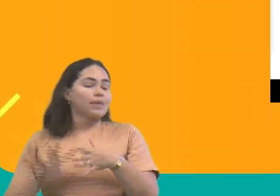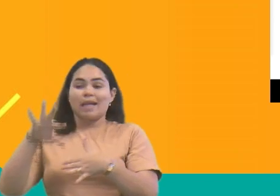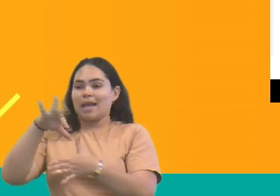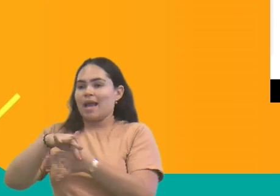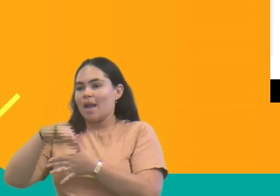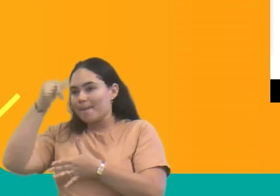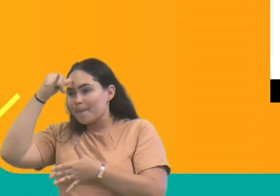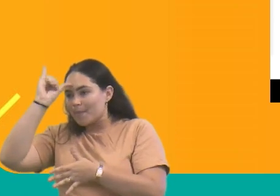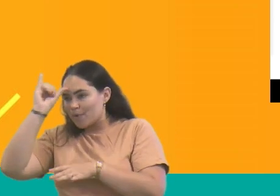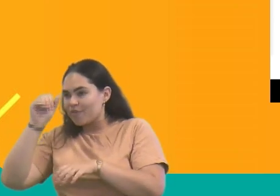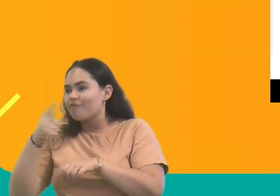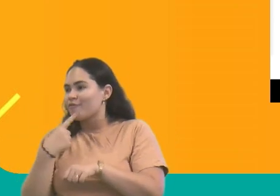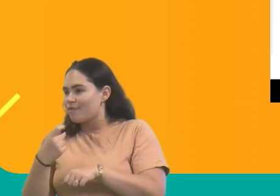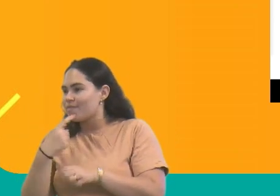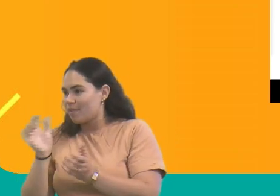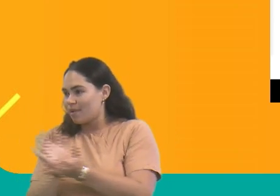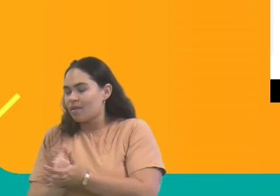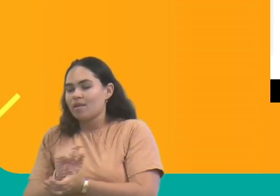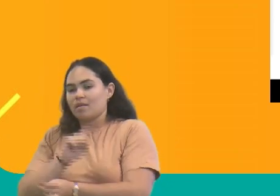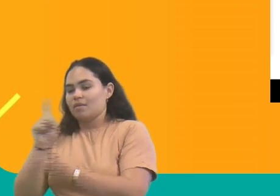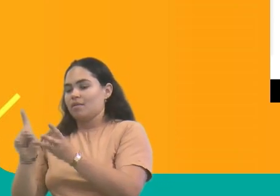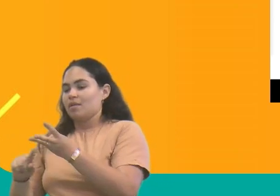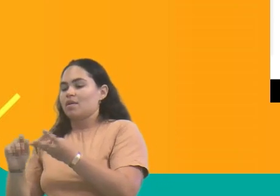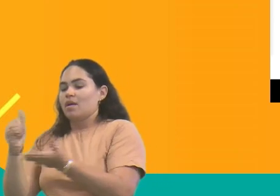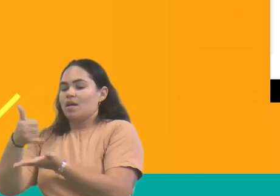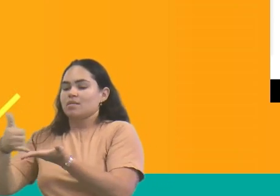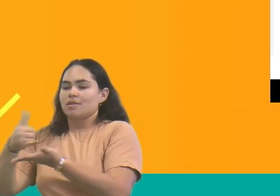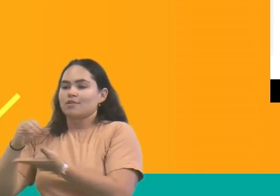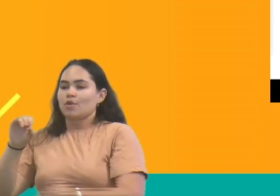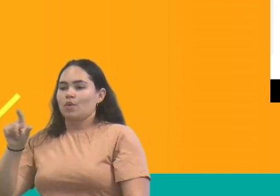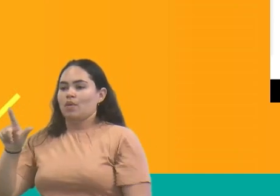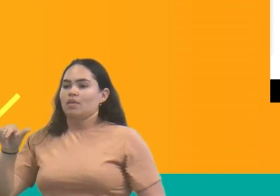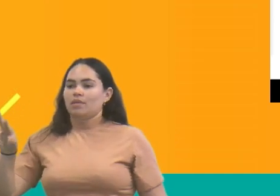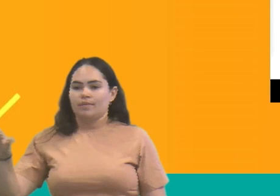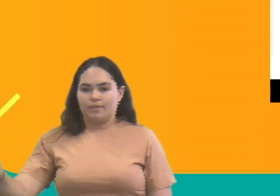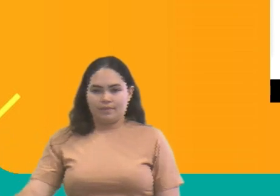boi e proteína, azeite de oliva.